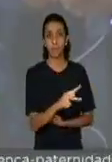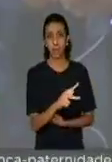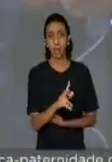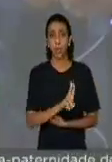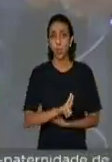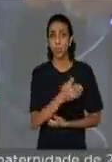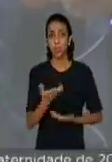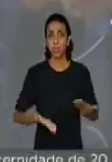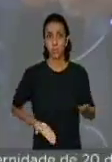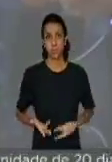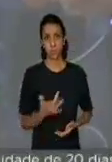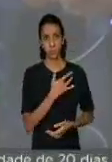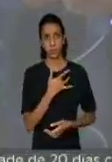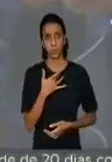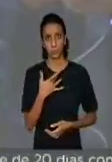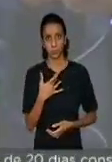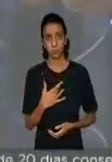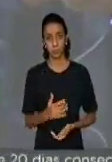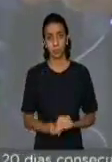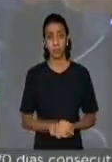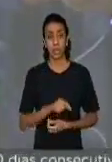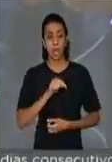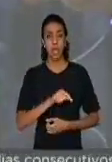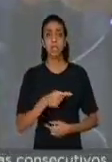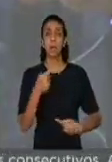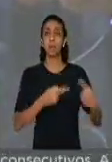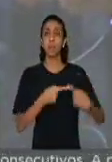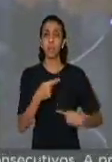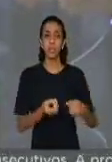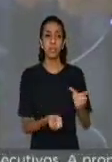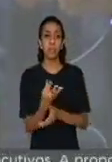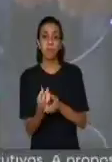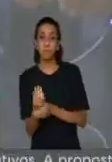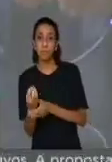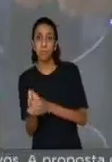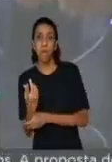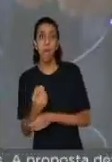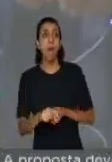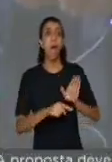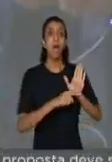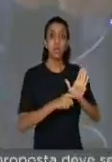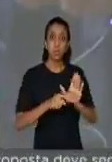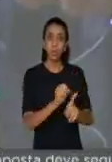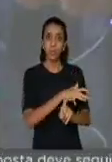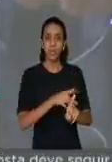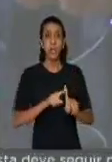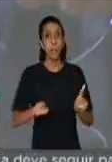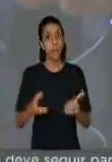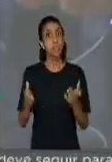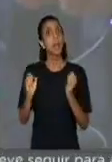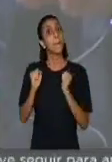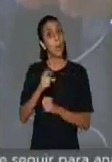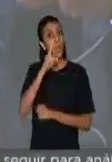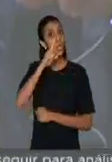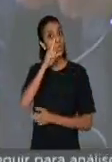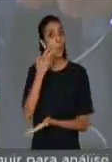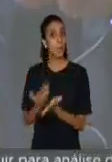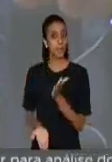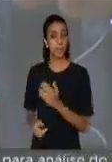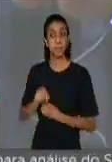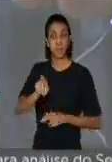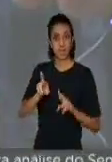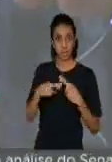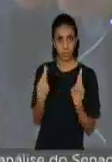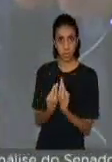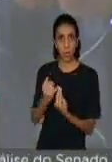serviços de saúde. Essa política, que tem produzido efeitos benéficos para a sociedade, está em risco. Nessa reunião da